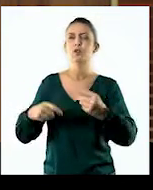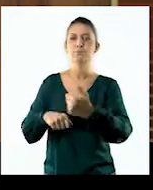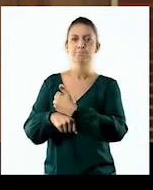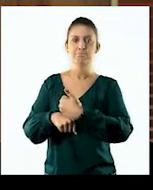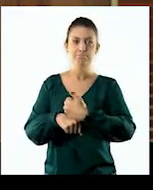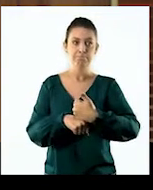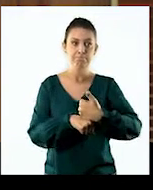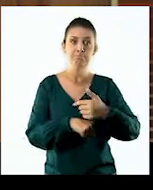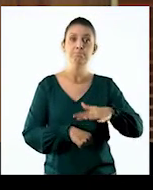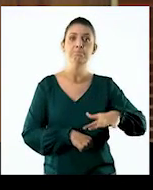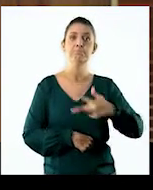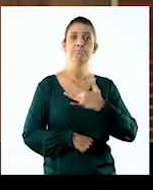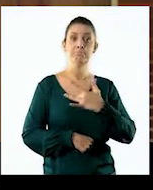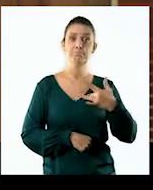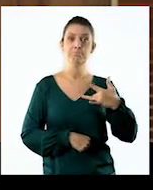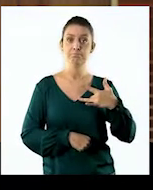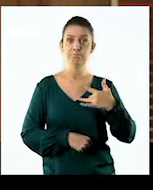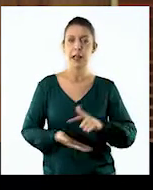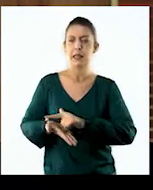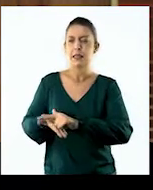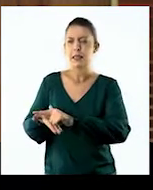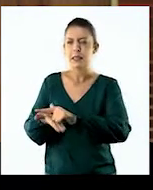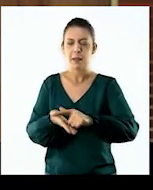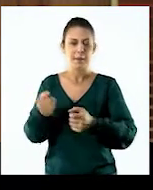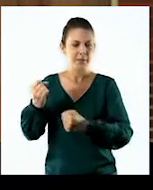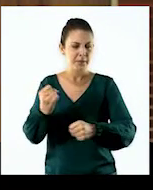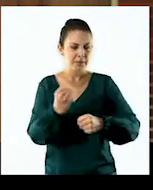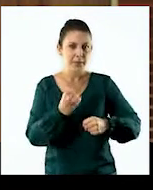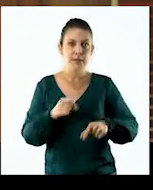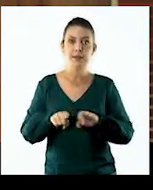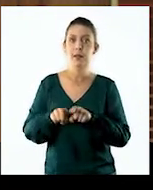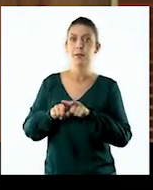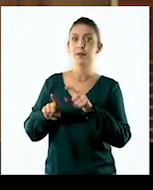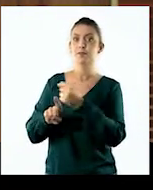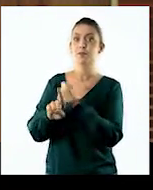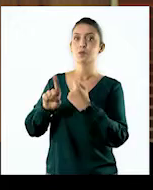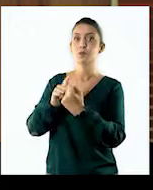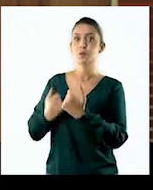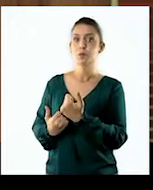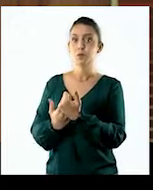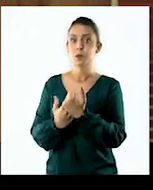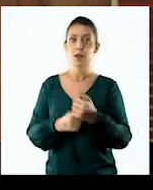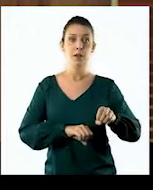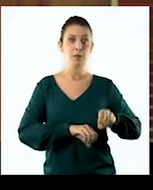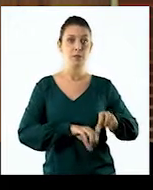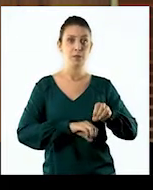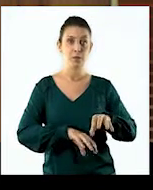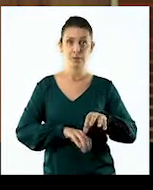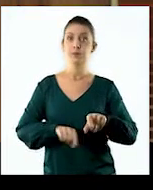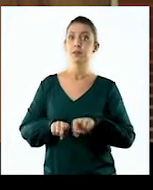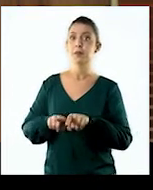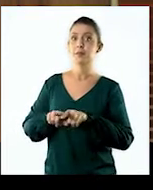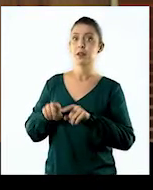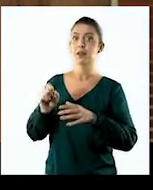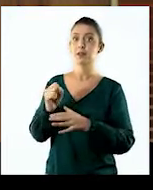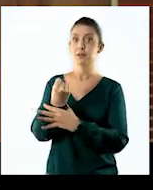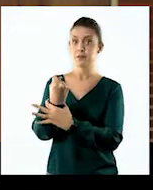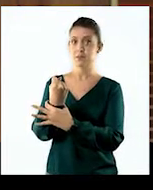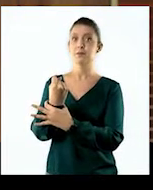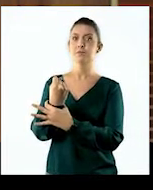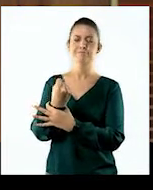a todos os profissionais da saúde da limpeza urbana da assistência social da educação